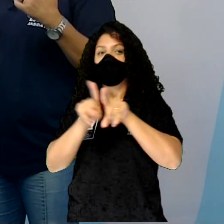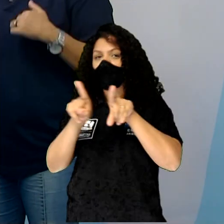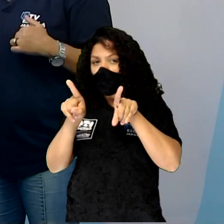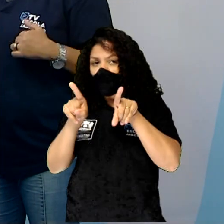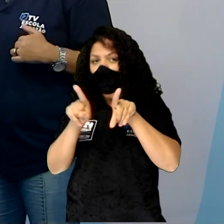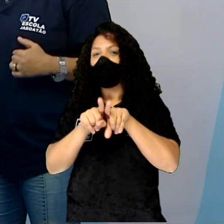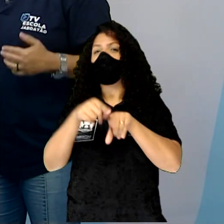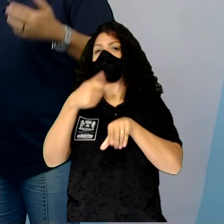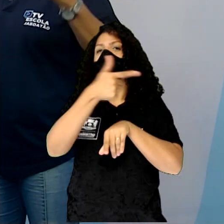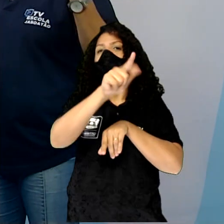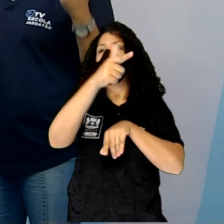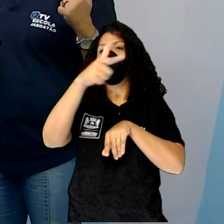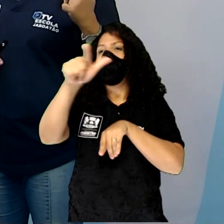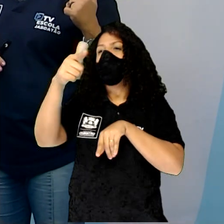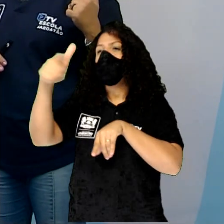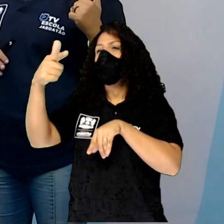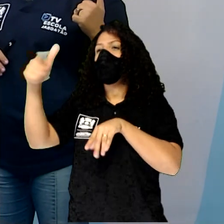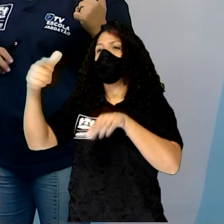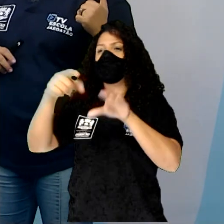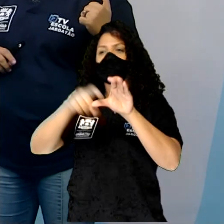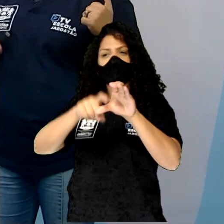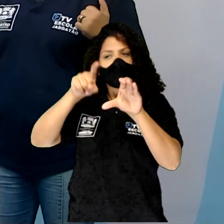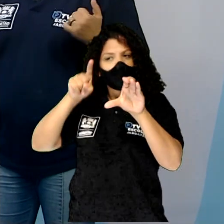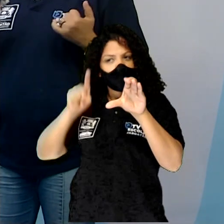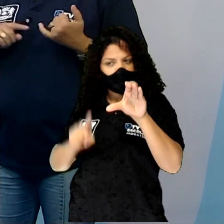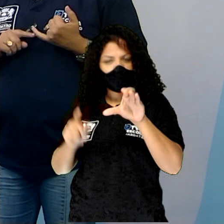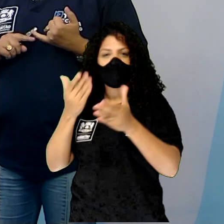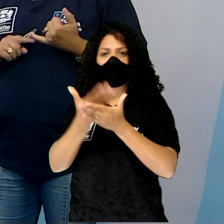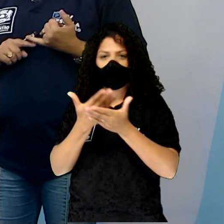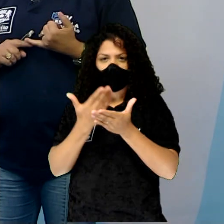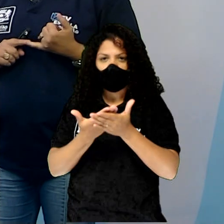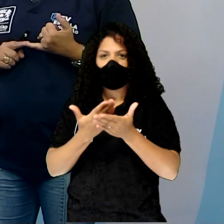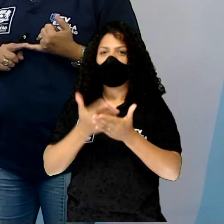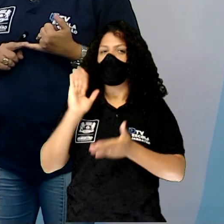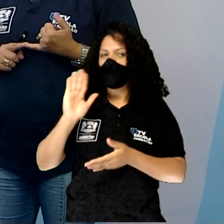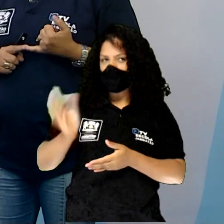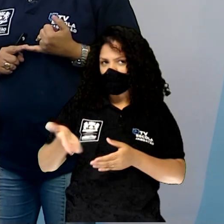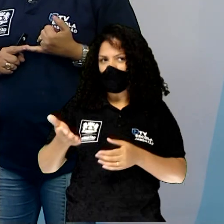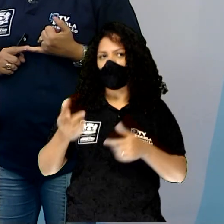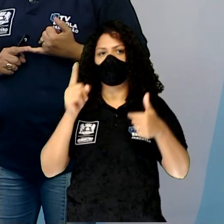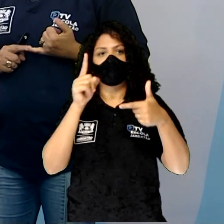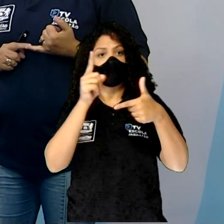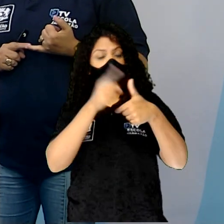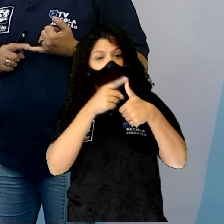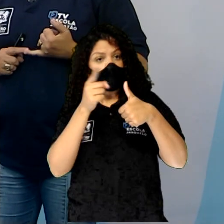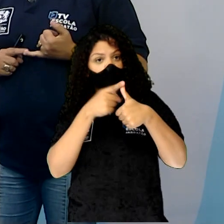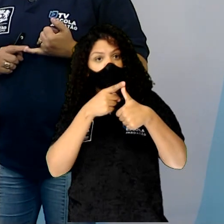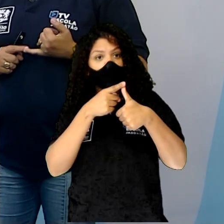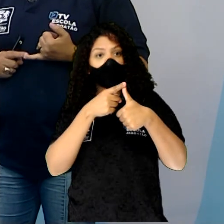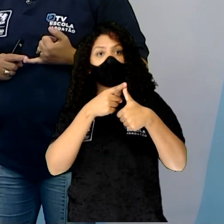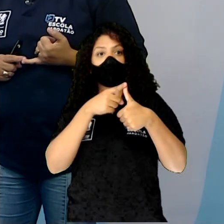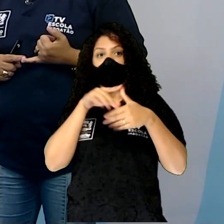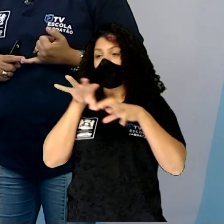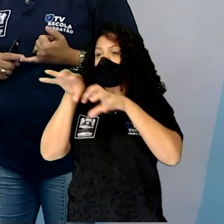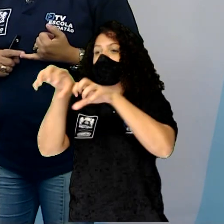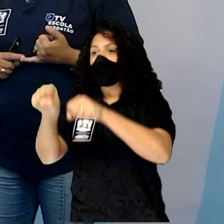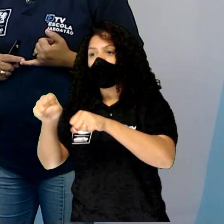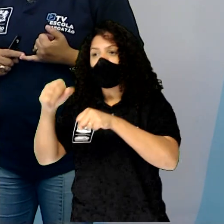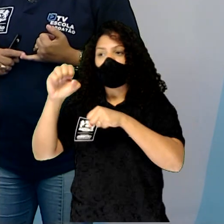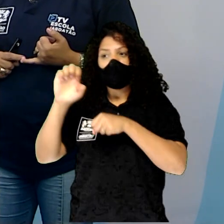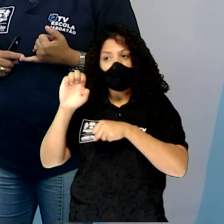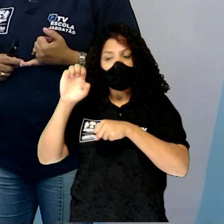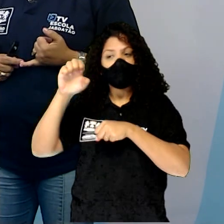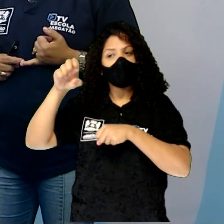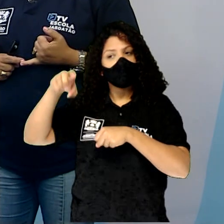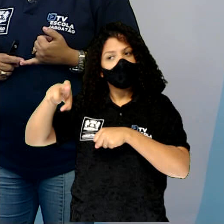por outras independências que vocês estudaram, né? A exploração, certo? Toda colônia era vítima